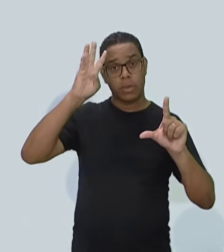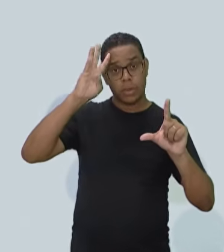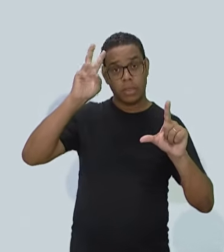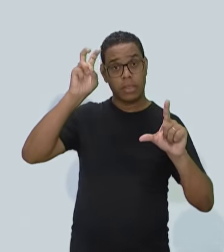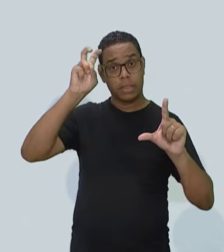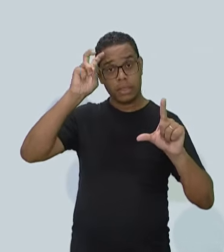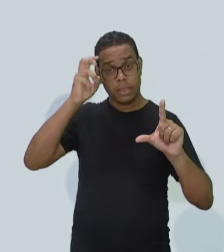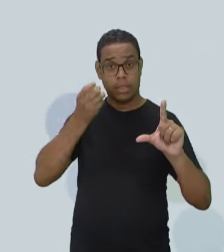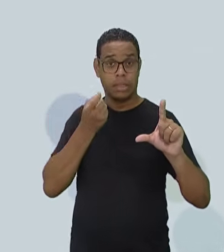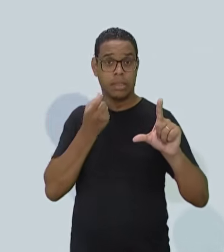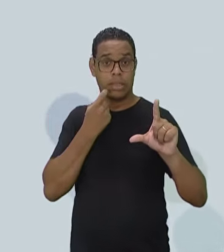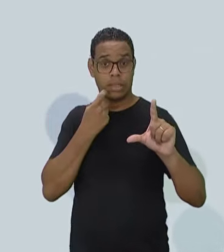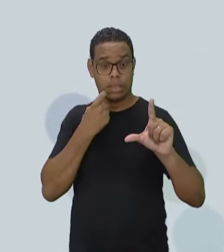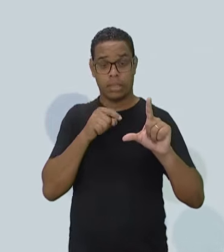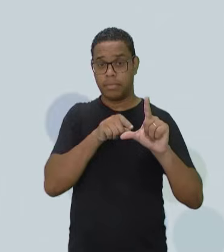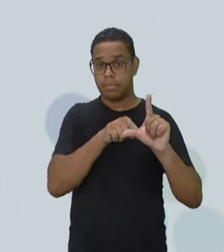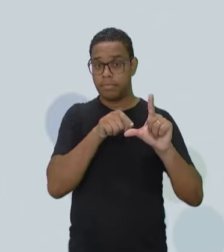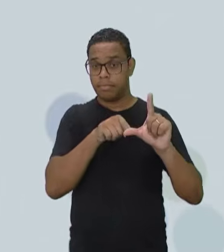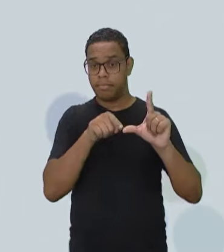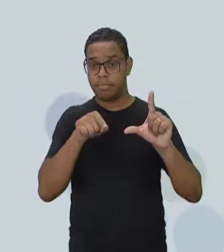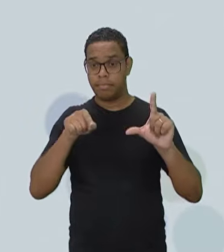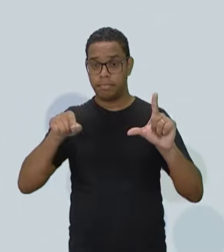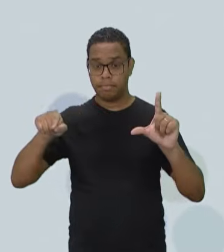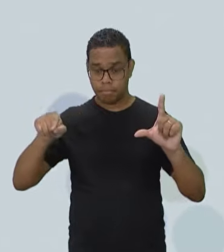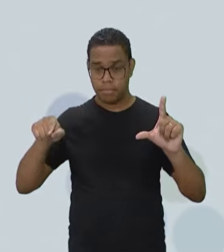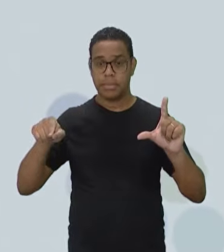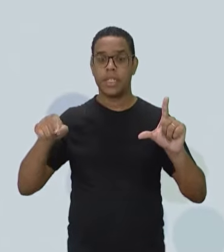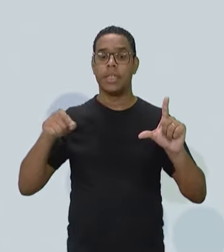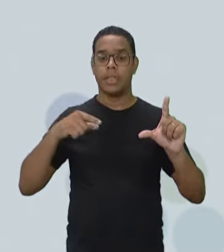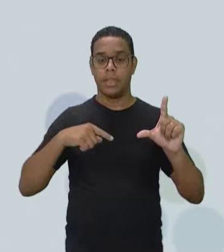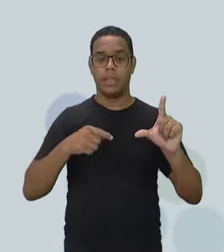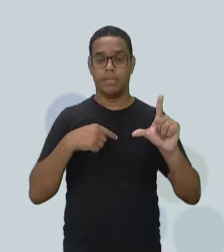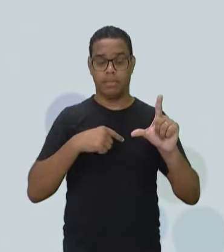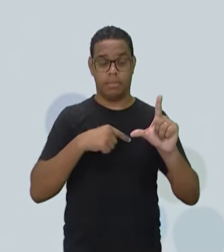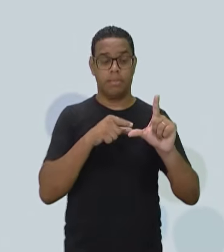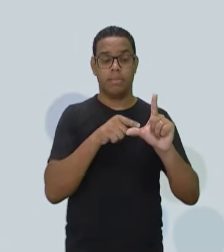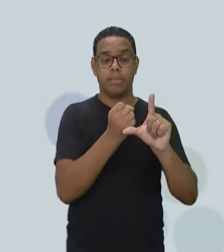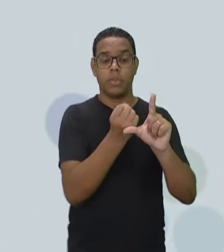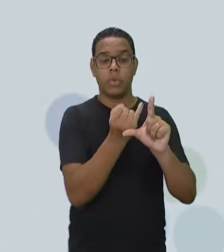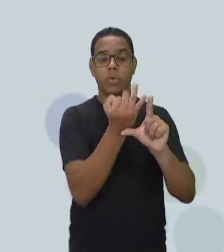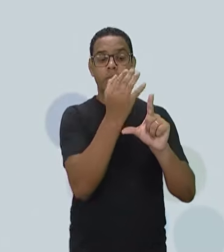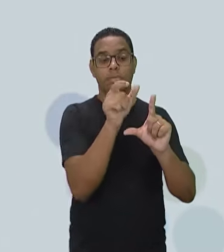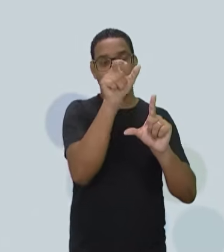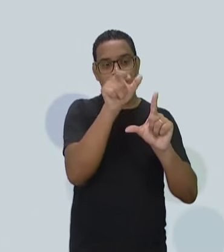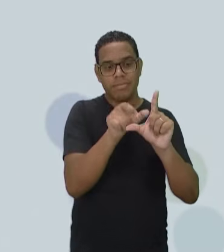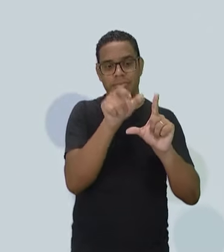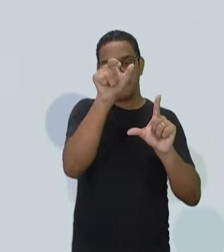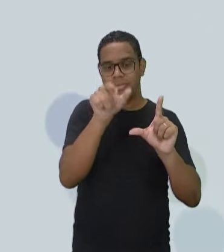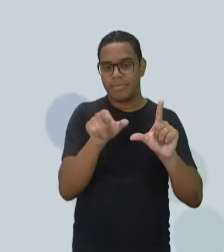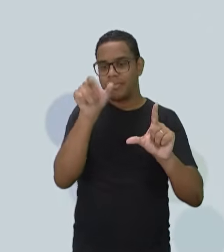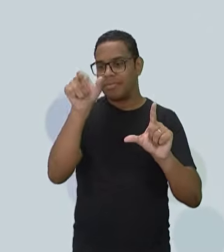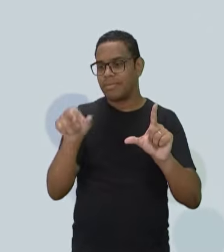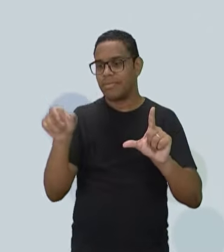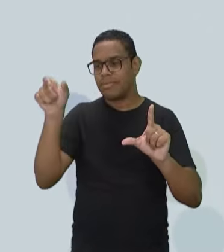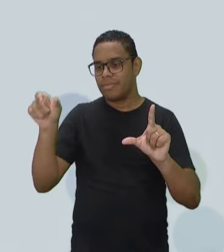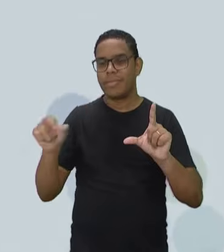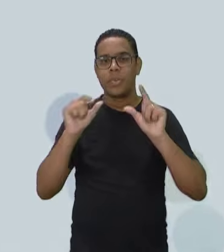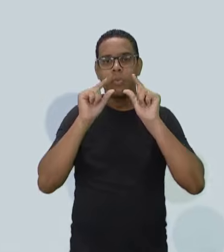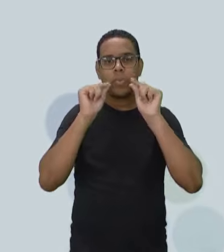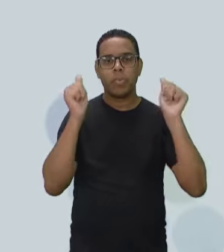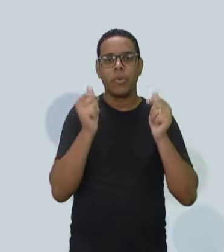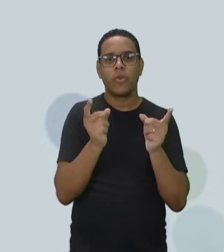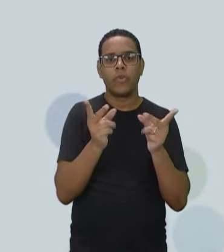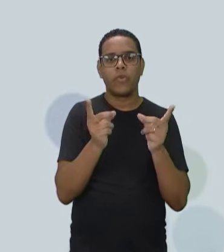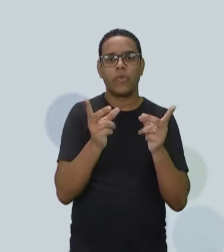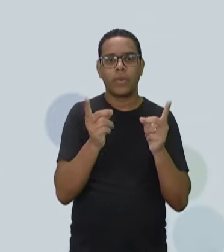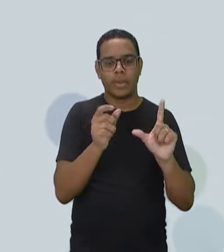quarta, quinta e sexta. Para cada um dos dias da semana, a gente tem uma coluna de bombons.